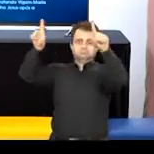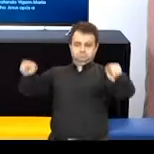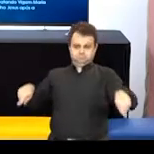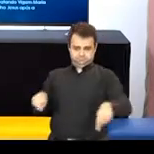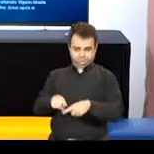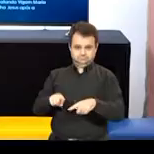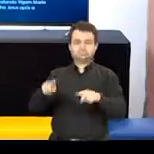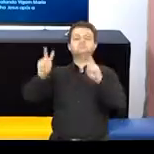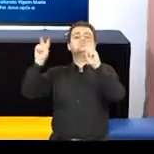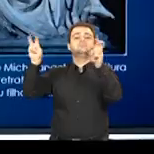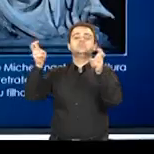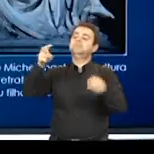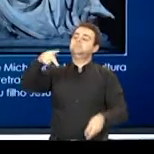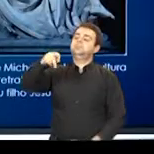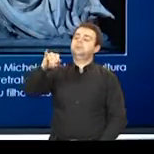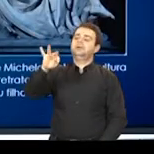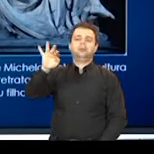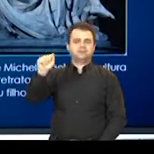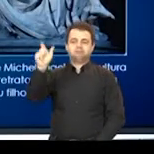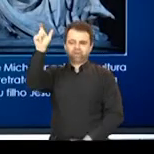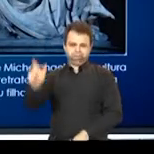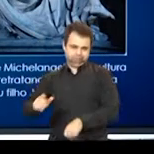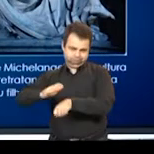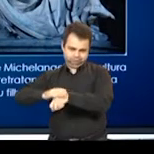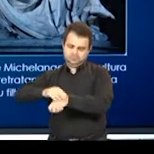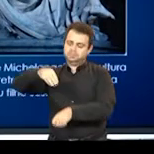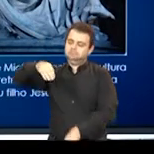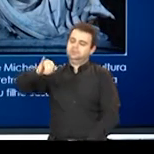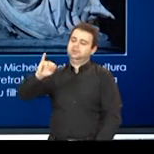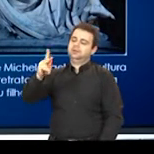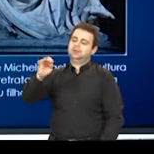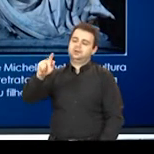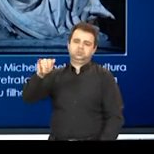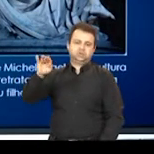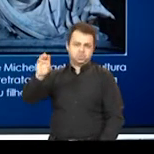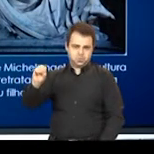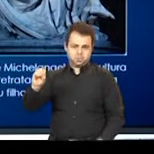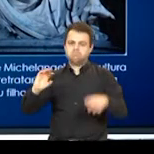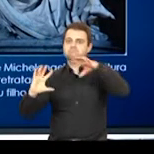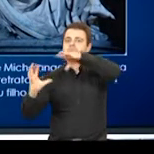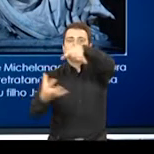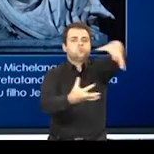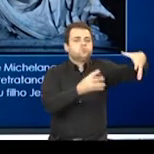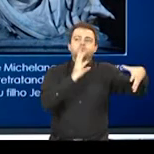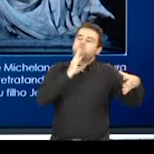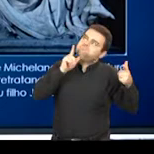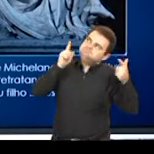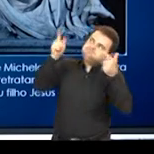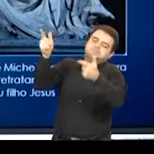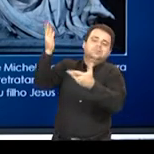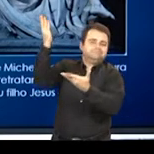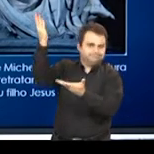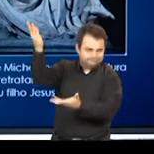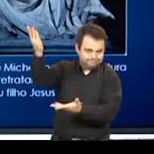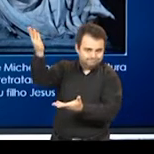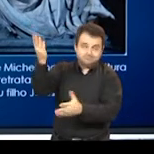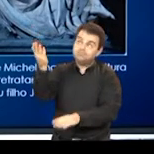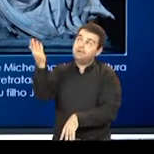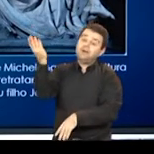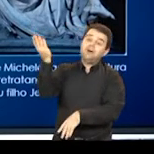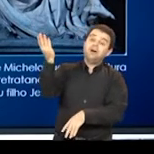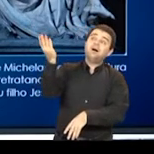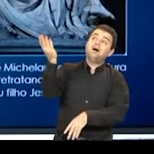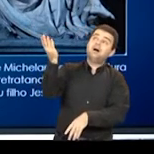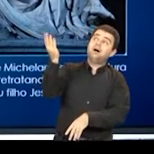Pietà, do Michelangelo, uma escultura feita em mármore de renome internacional muito conhecida, tudo bem? E aqui do lado de cá,